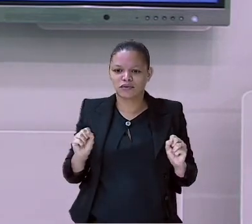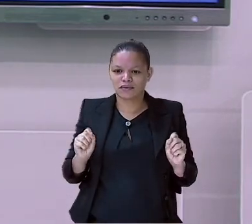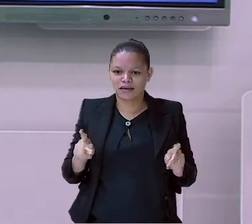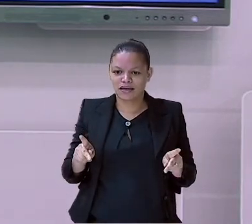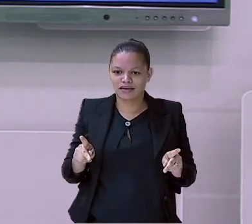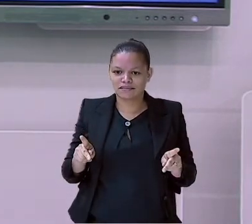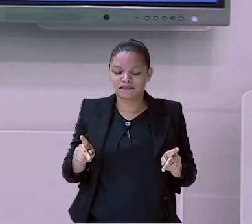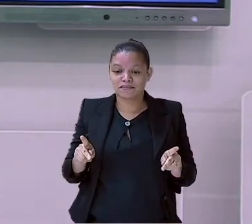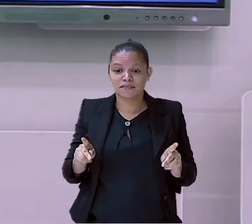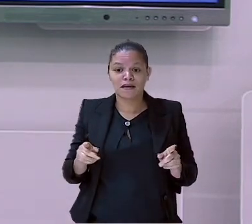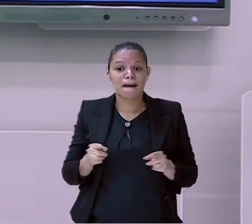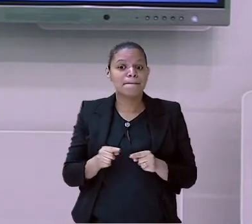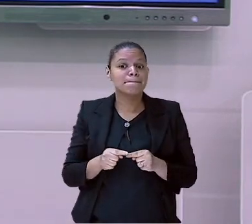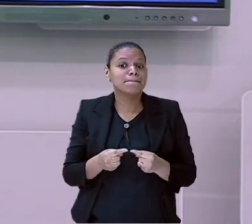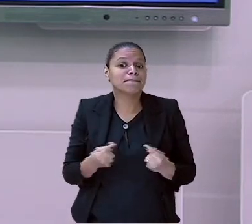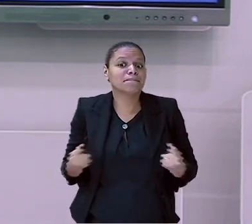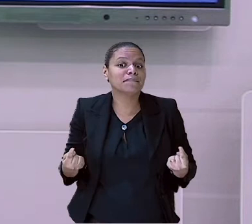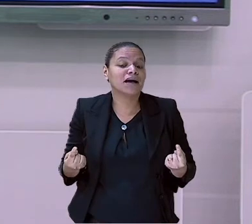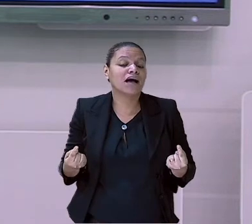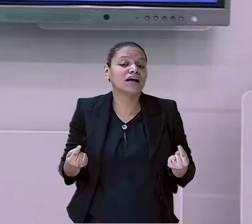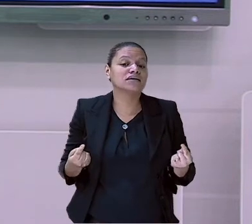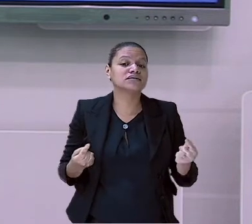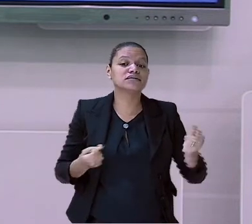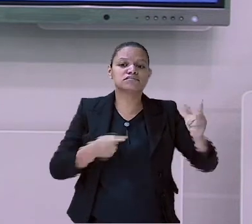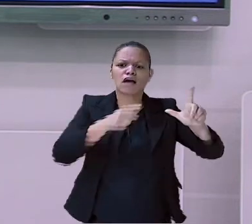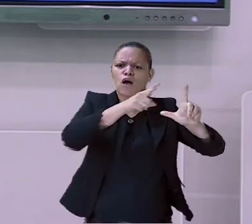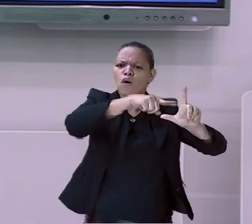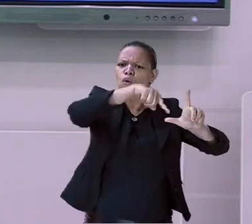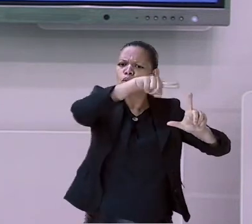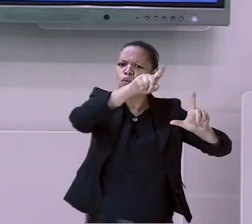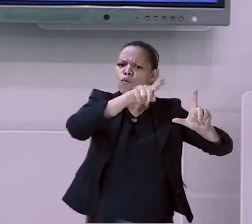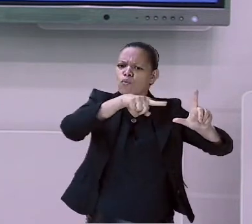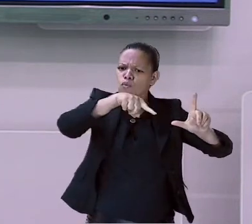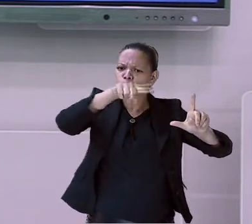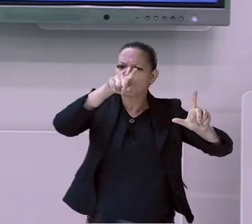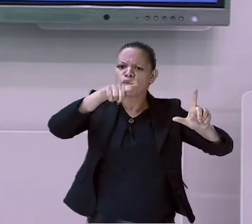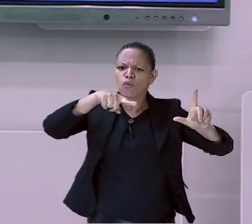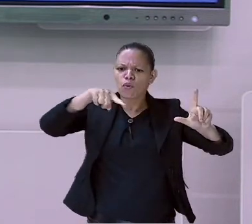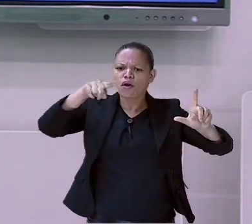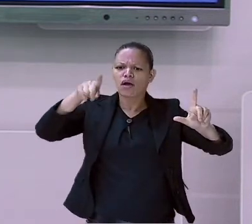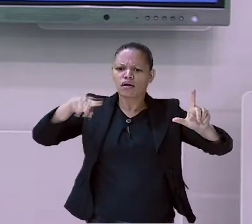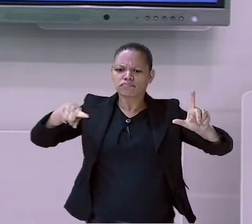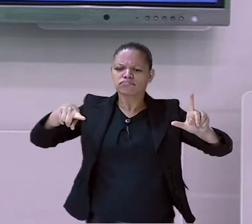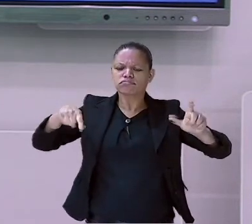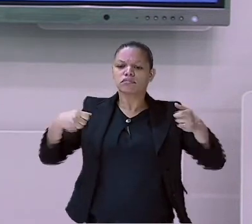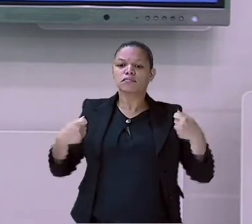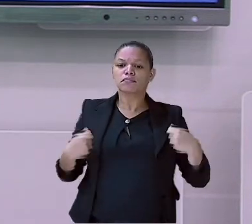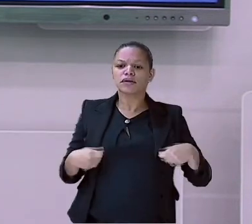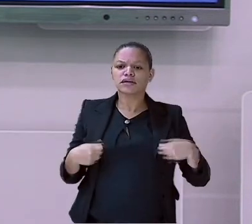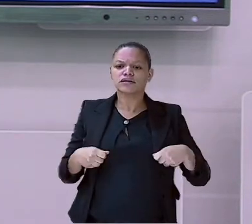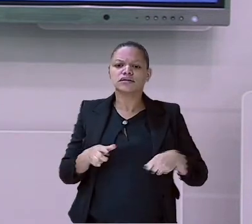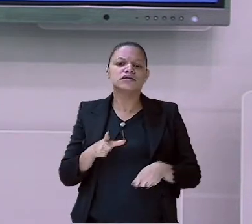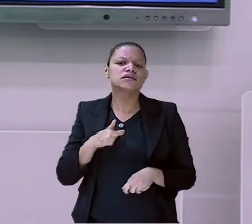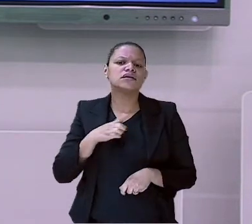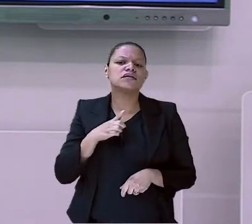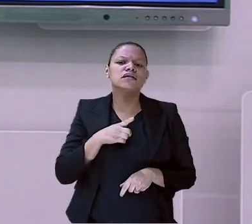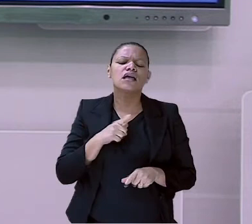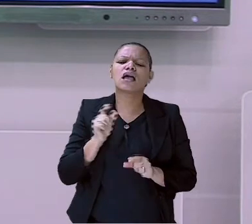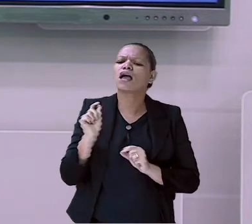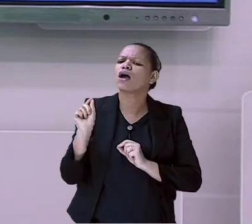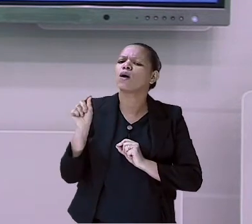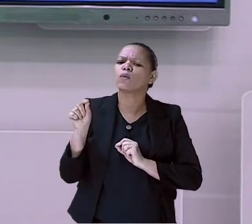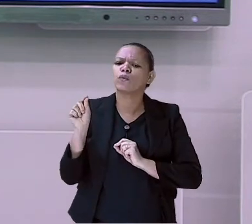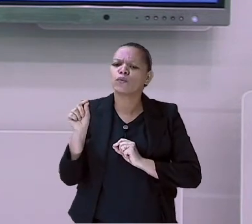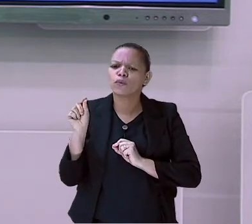E o gráfico? O que o gráfico tem que ter? Então, através de uma tabela, nós montamos o gráfico.